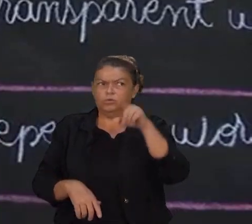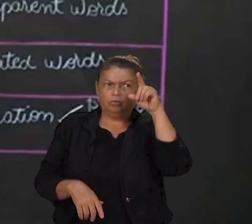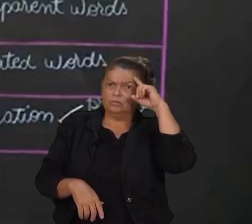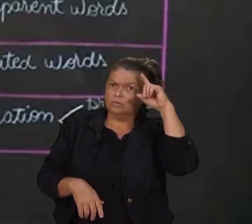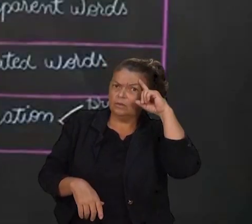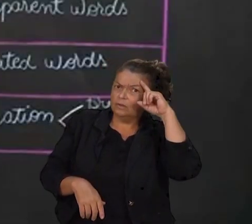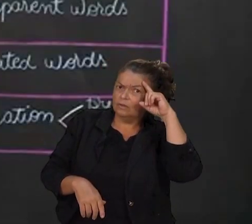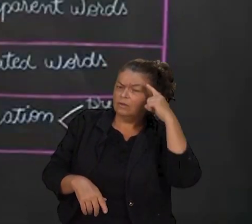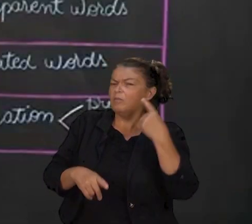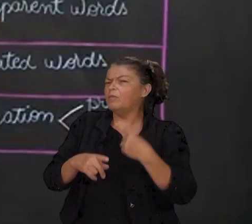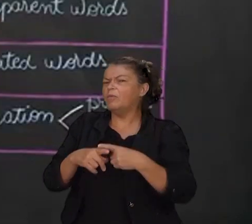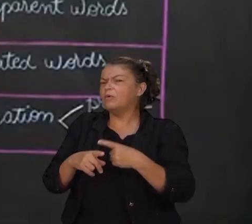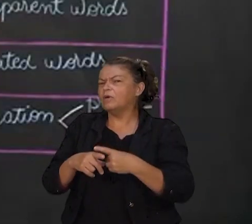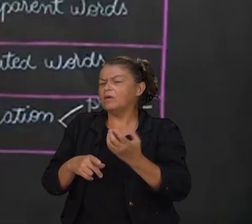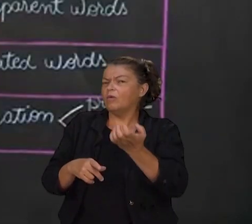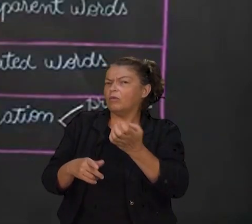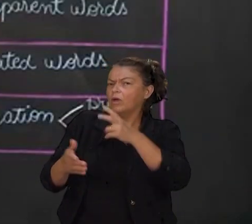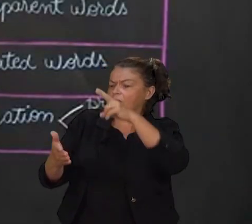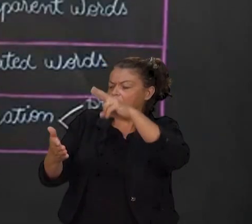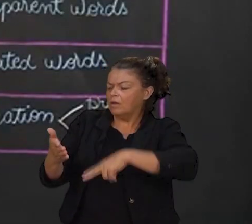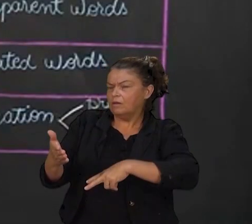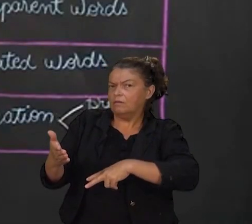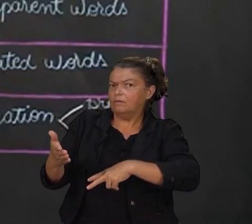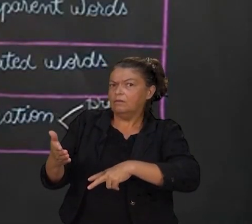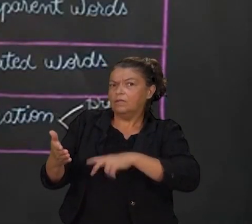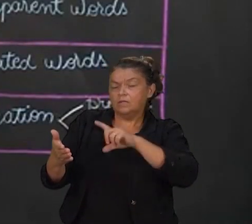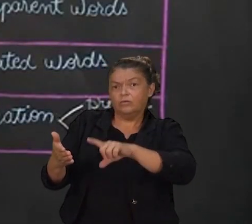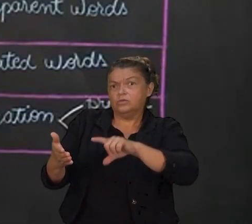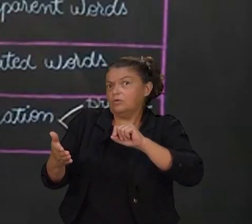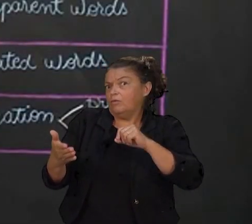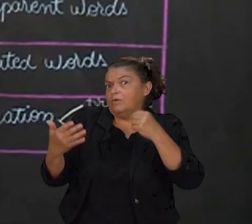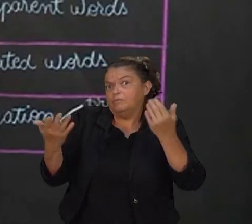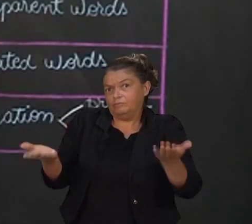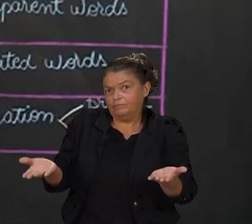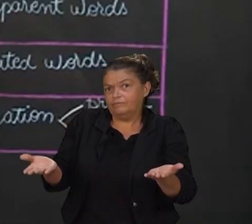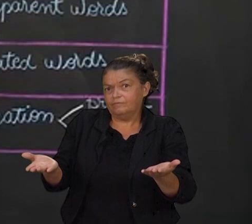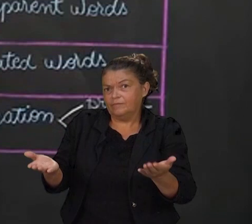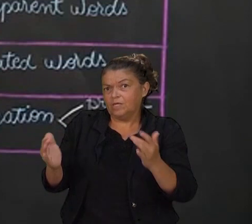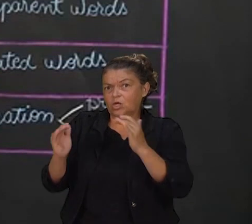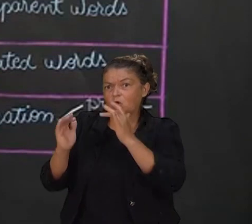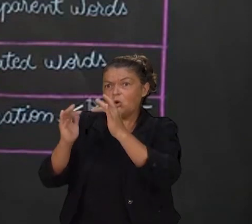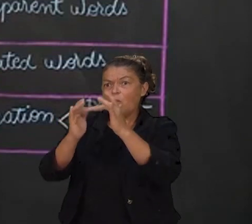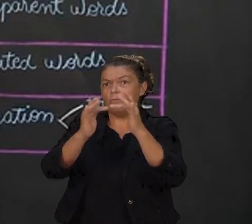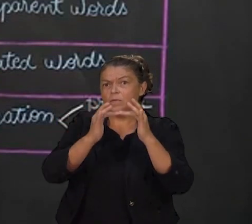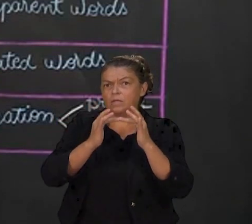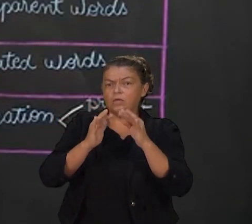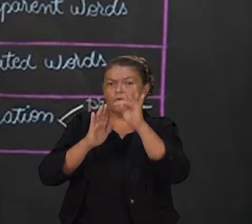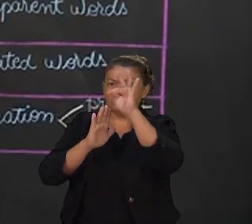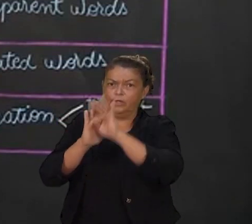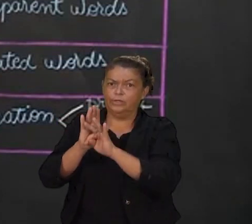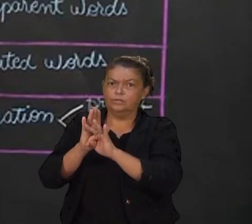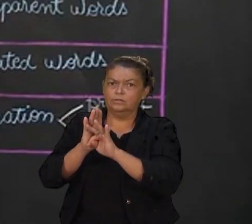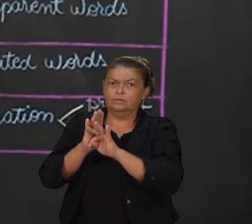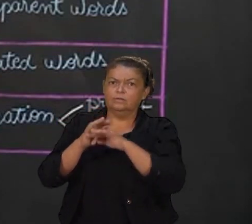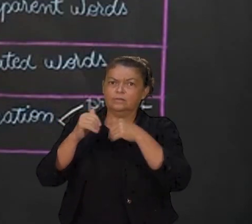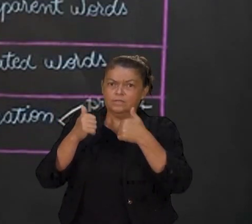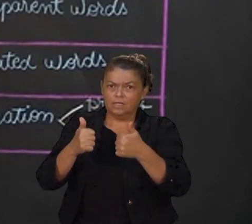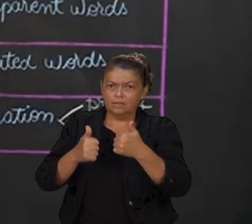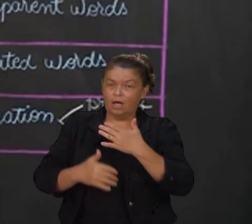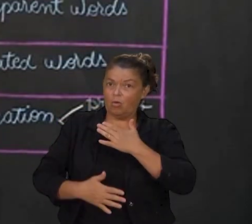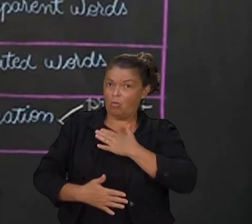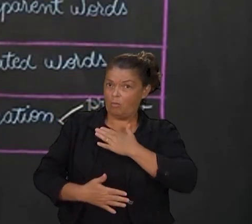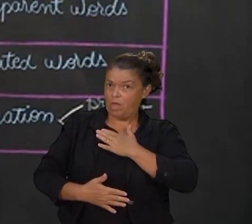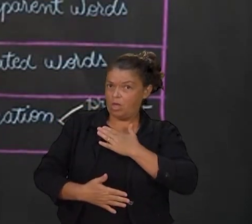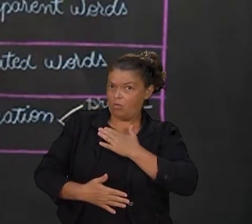cotidiano. Então, defina o seu objetivo junto ao texto. Ah, Debbie, meu